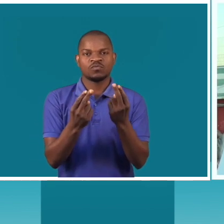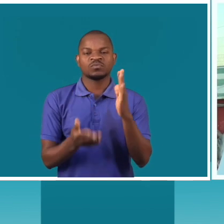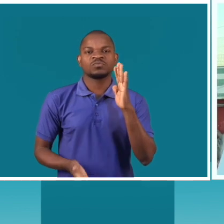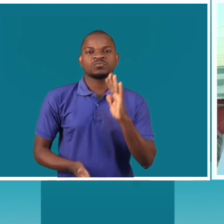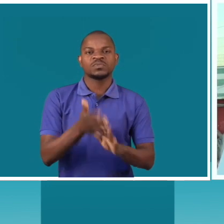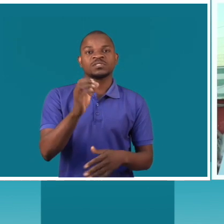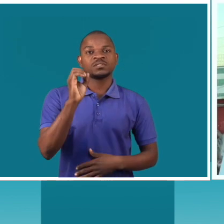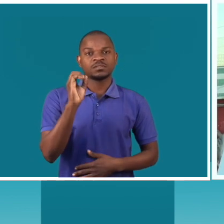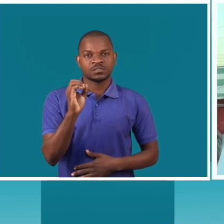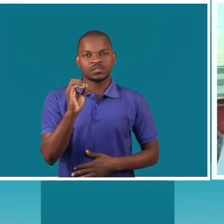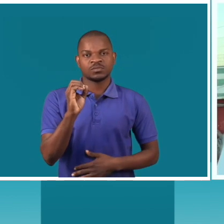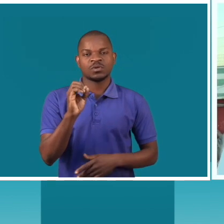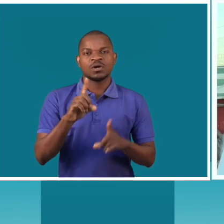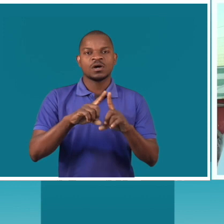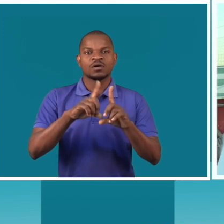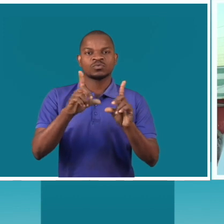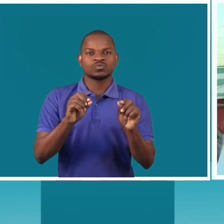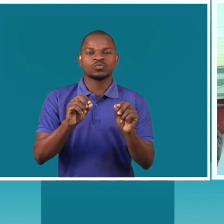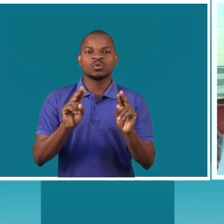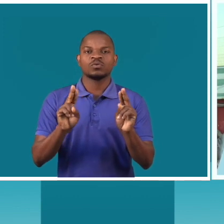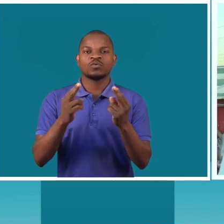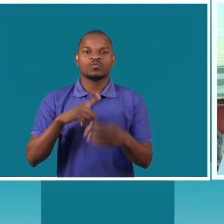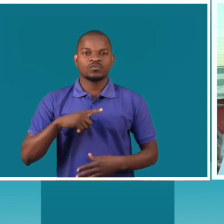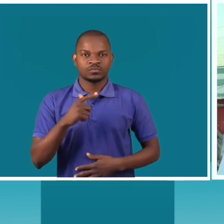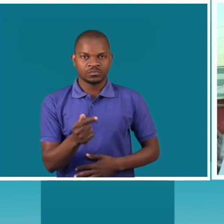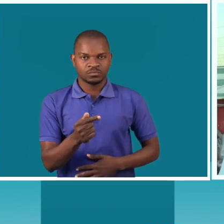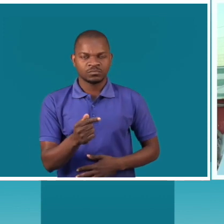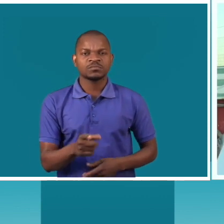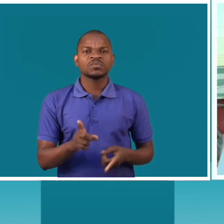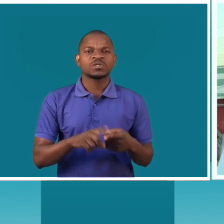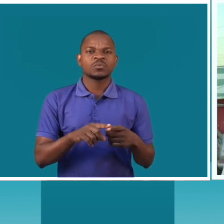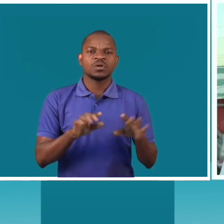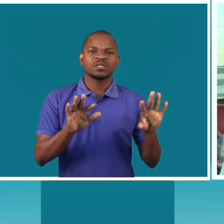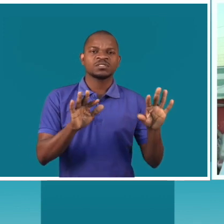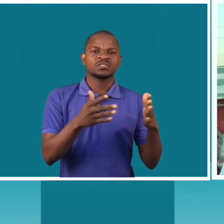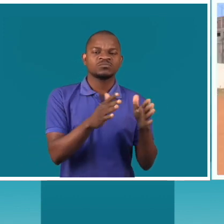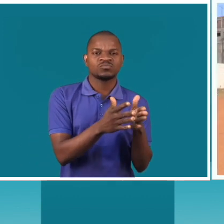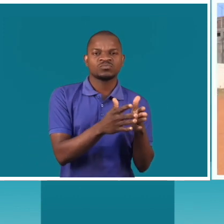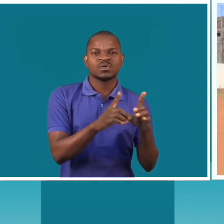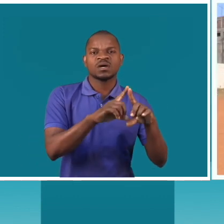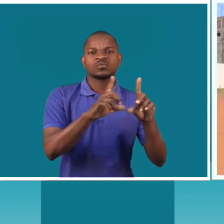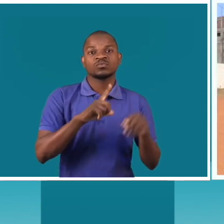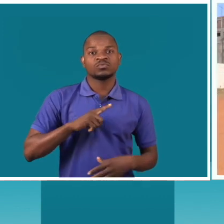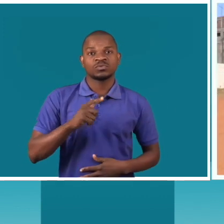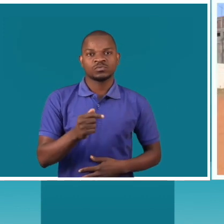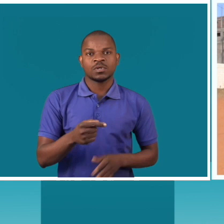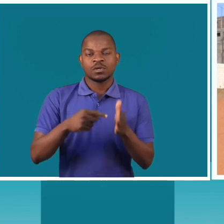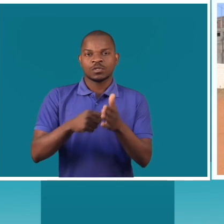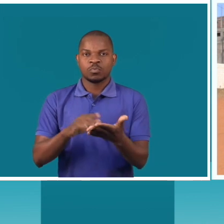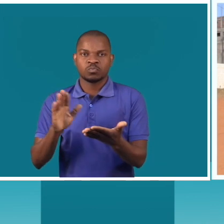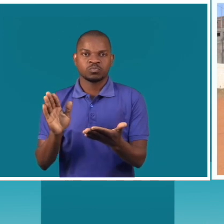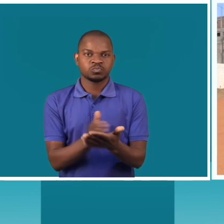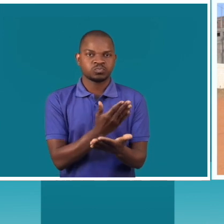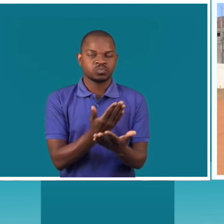que haja novo recomeço daquilo que são os princípios de jogo do outro treinador. Afeta e diminui o